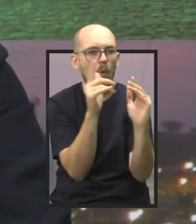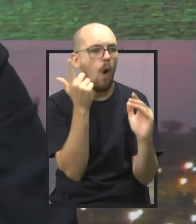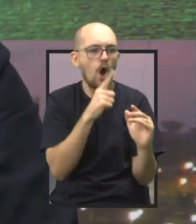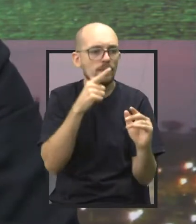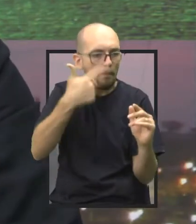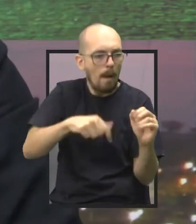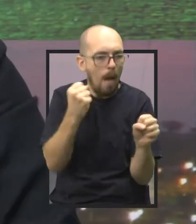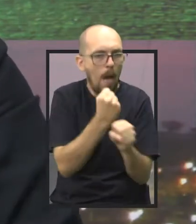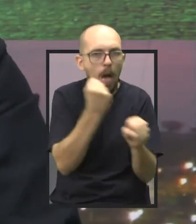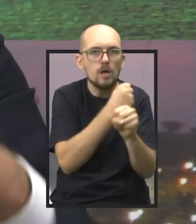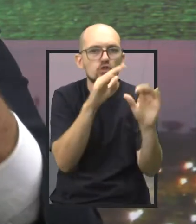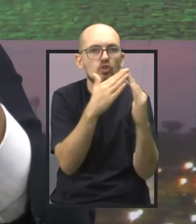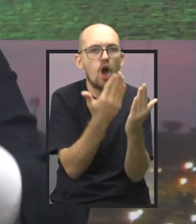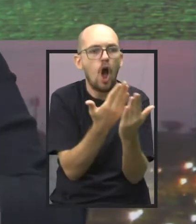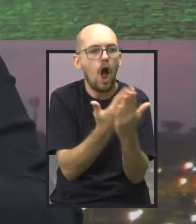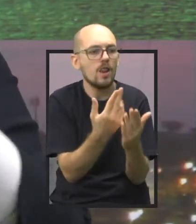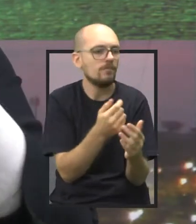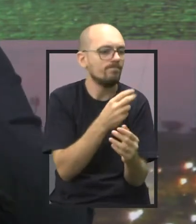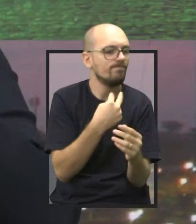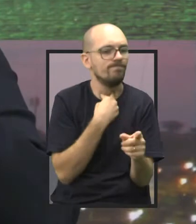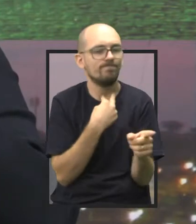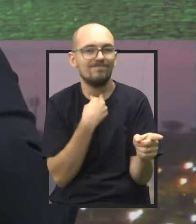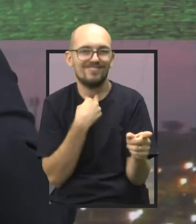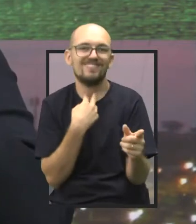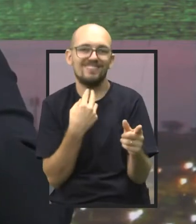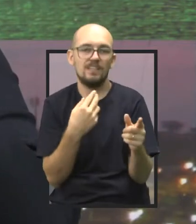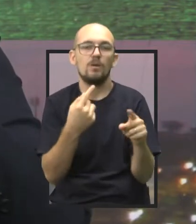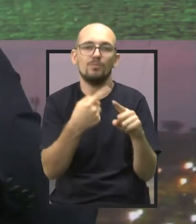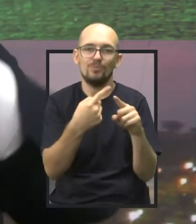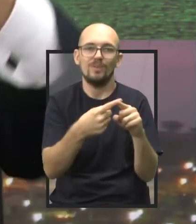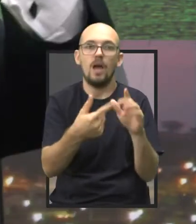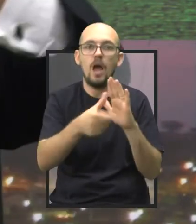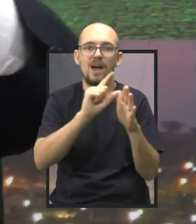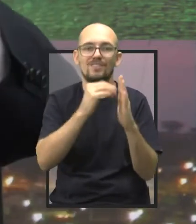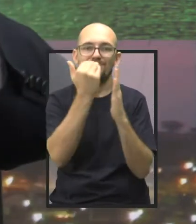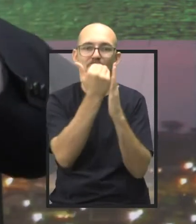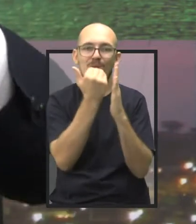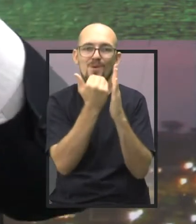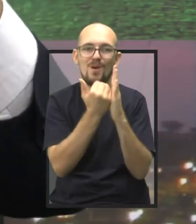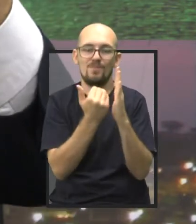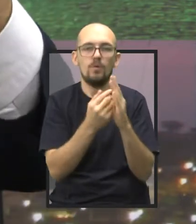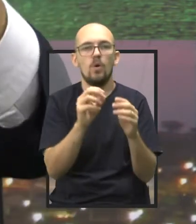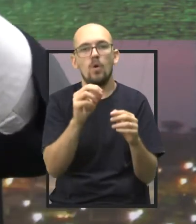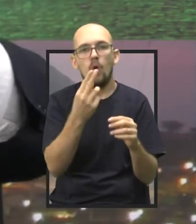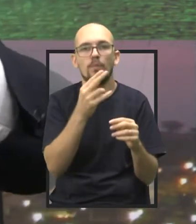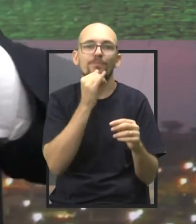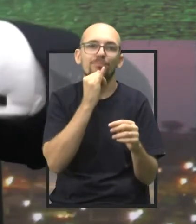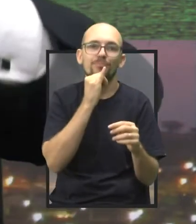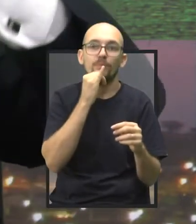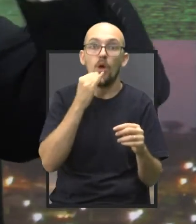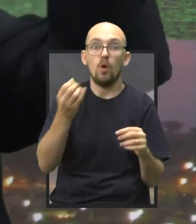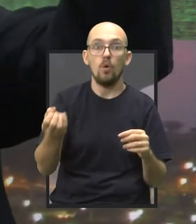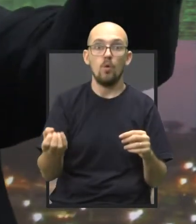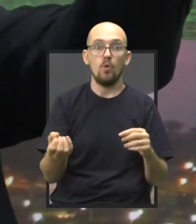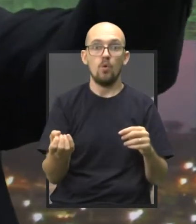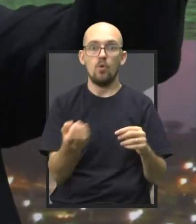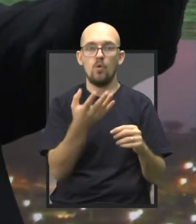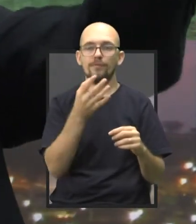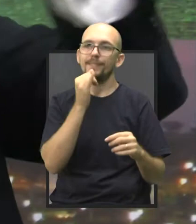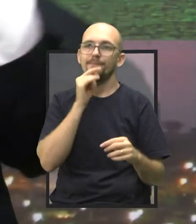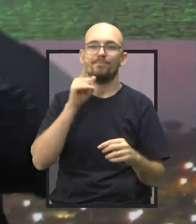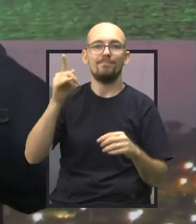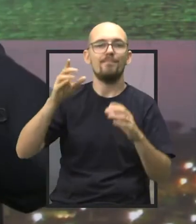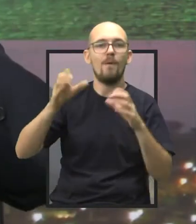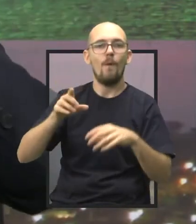super populacional. Você lança os empreendimentos, a gente tem que, por exemplo, a região lá do